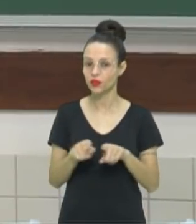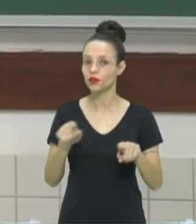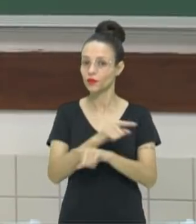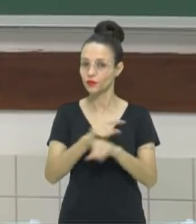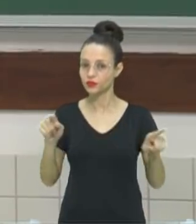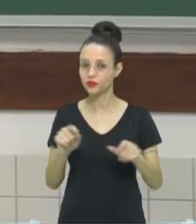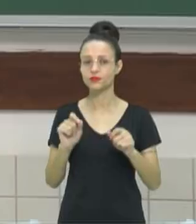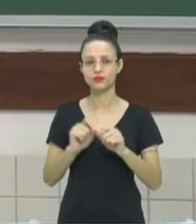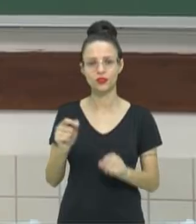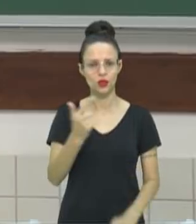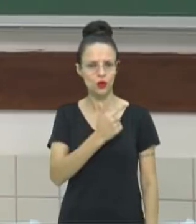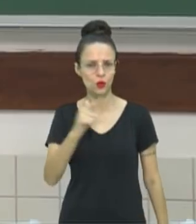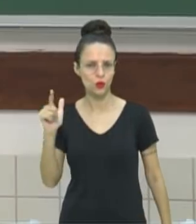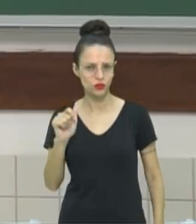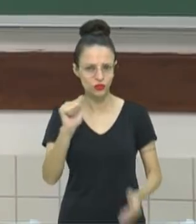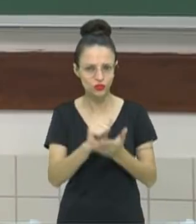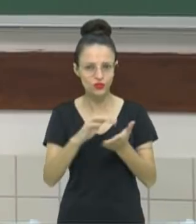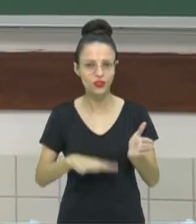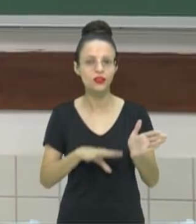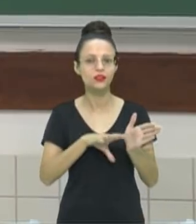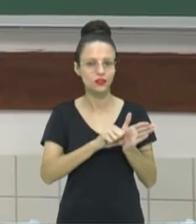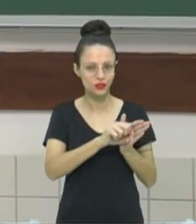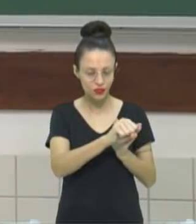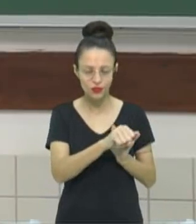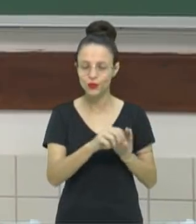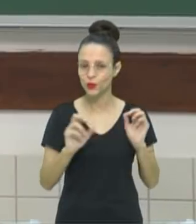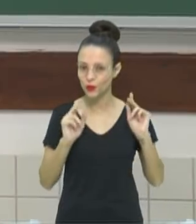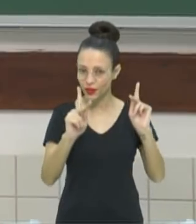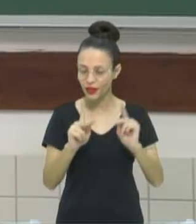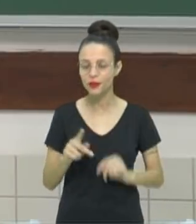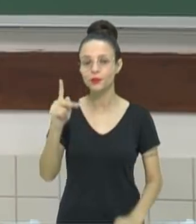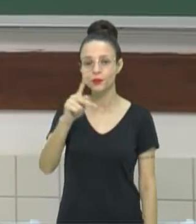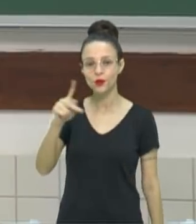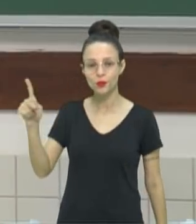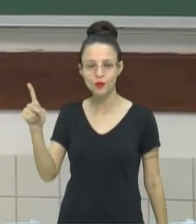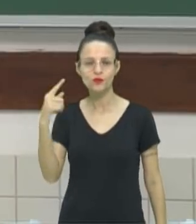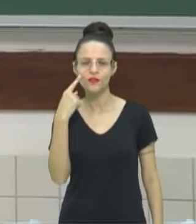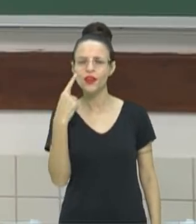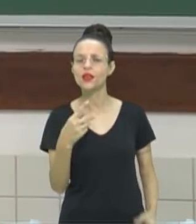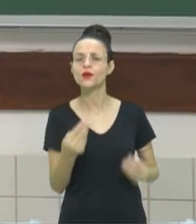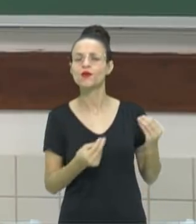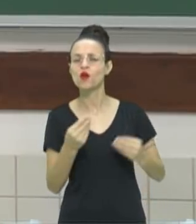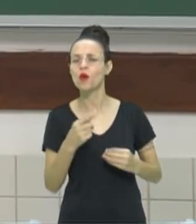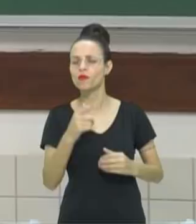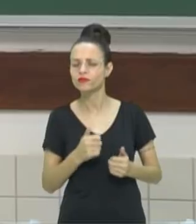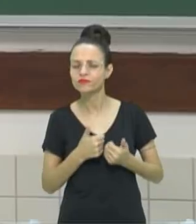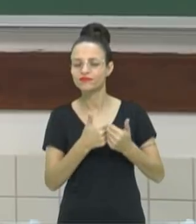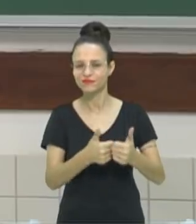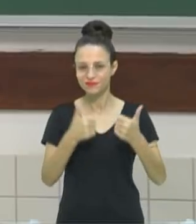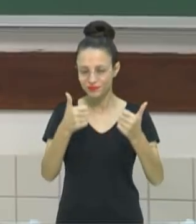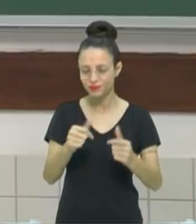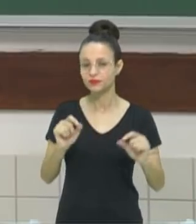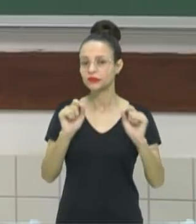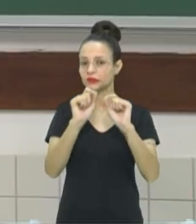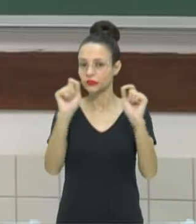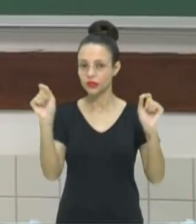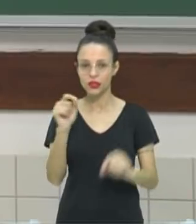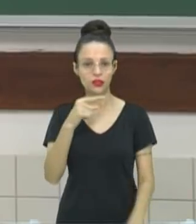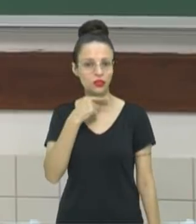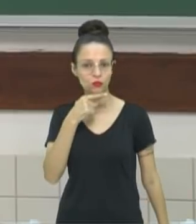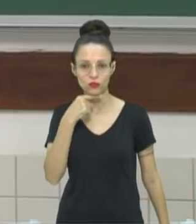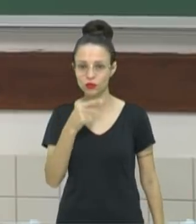outras atividades do Class. Realizem elas para que o professor possa acompanhar o teu rendimento. Quem não está conseguindo, está